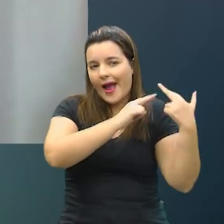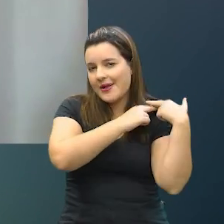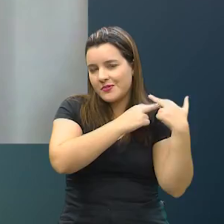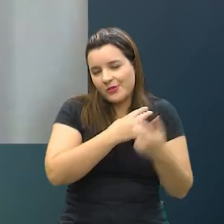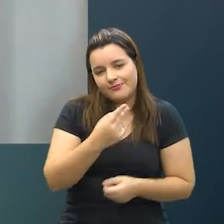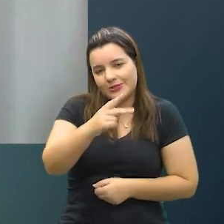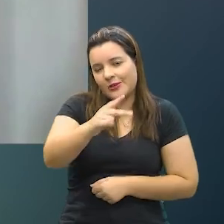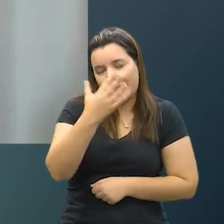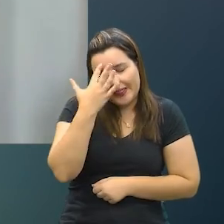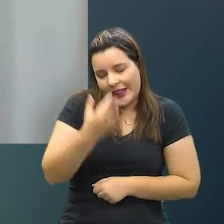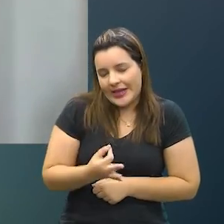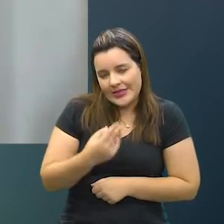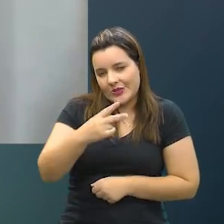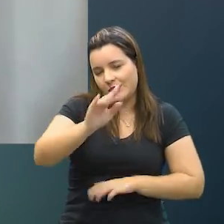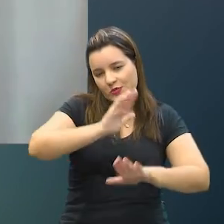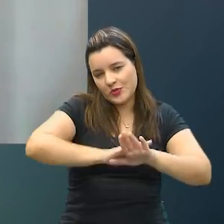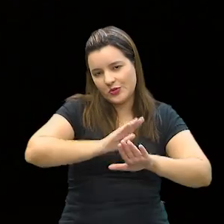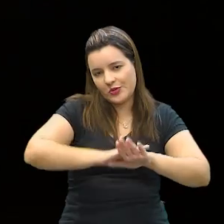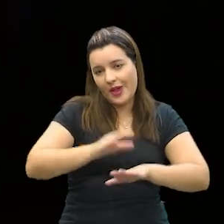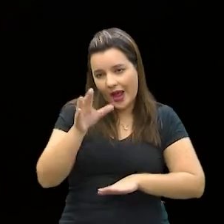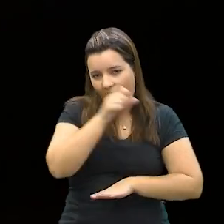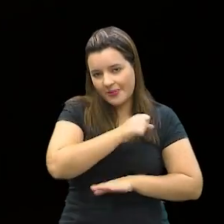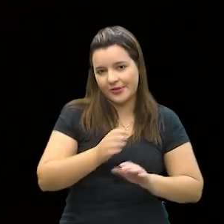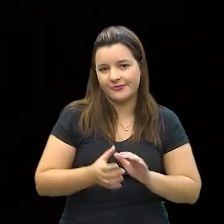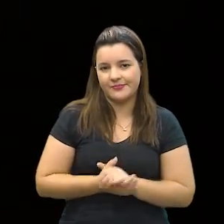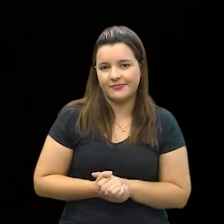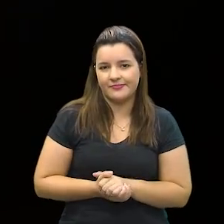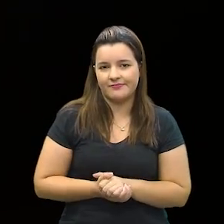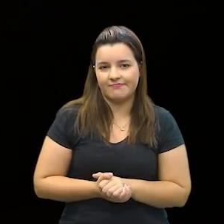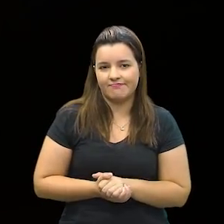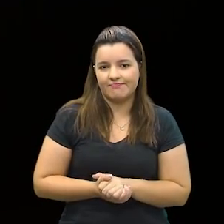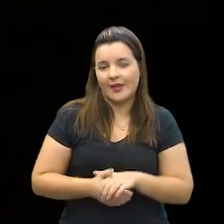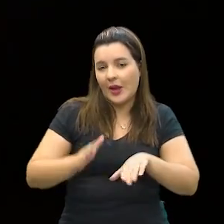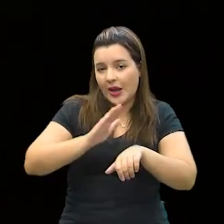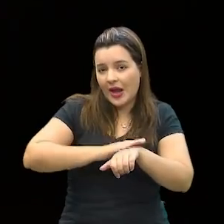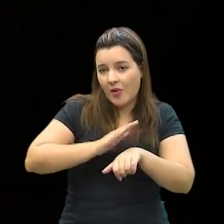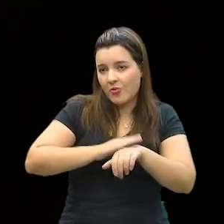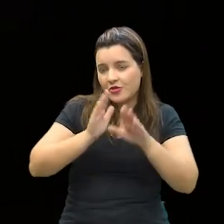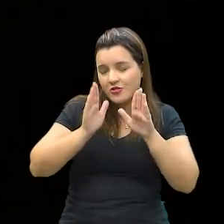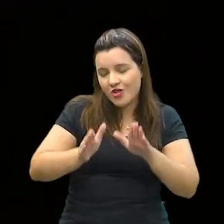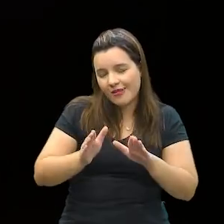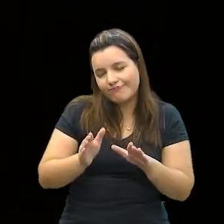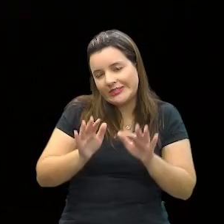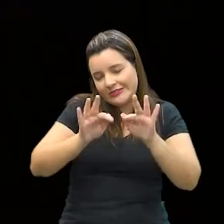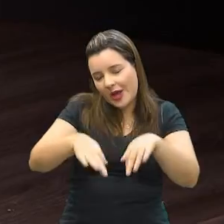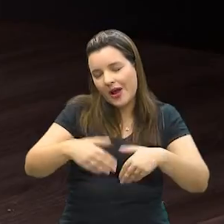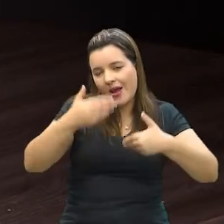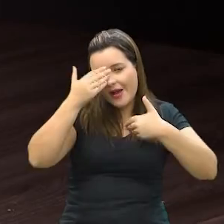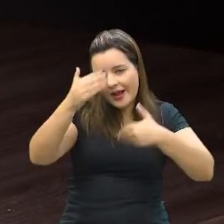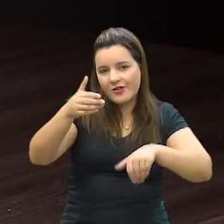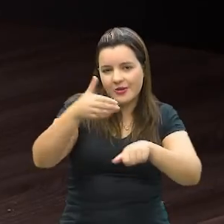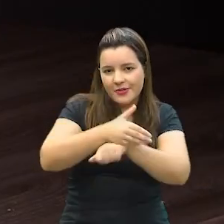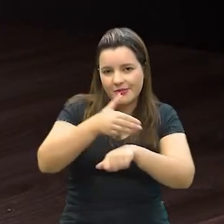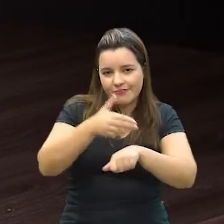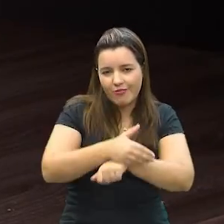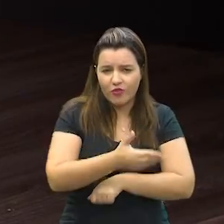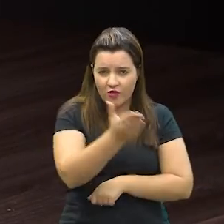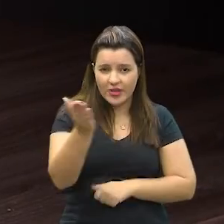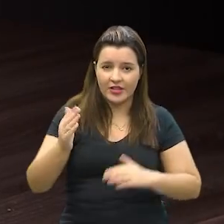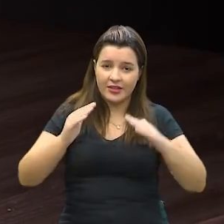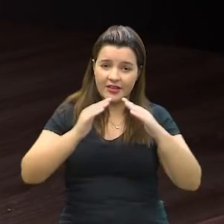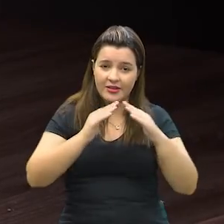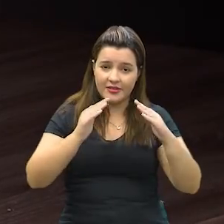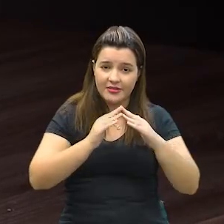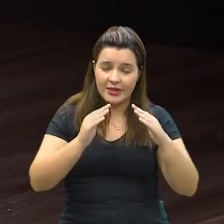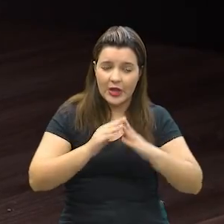essas decisões e elas precisam ser bastante rápidas. Tá certo, então. João, nosso tempo acabou, eu agradeço a sua participação. E você que está em